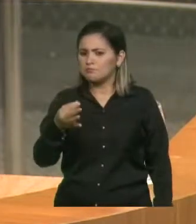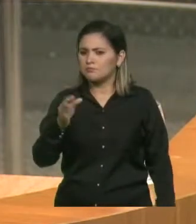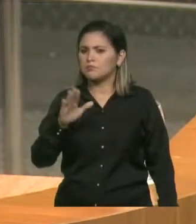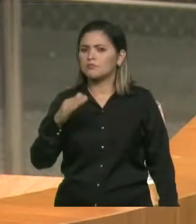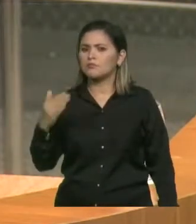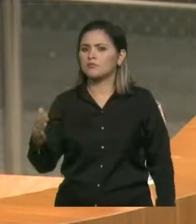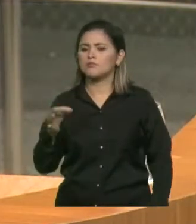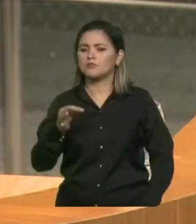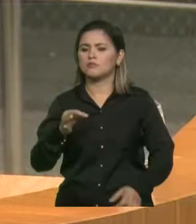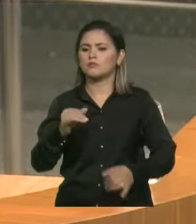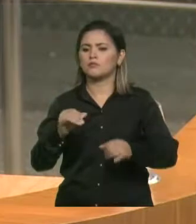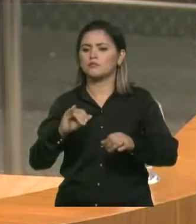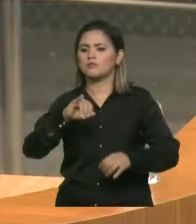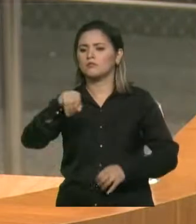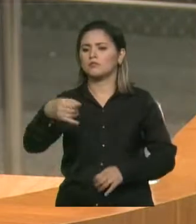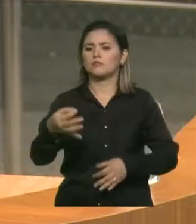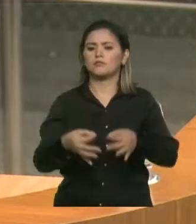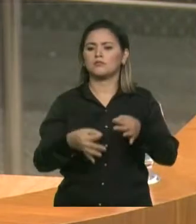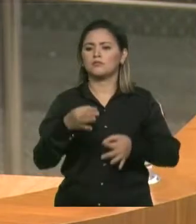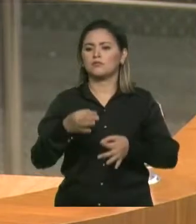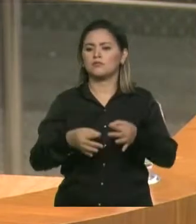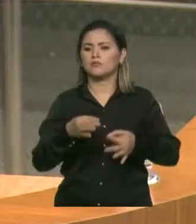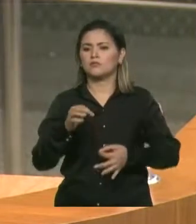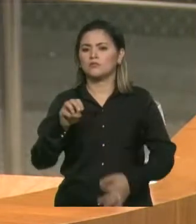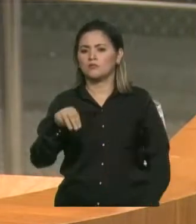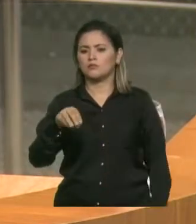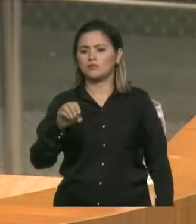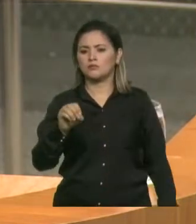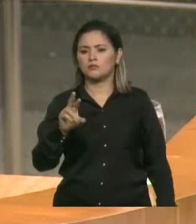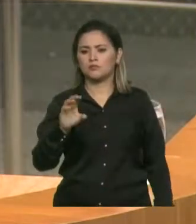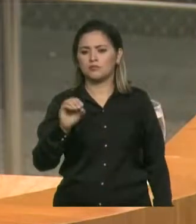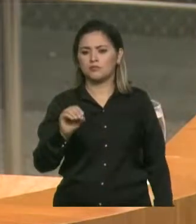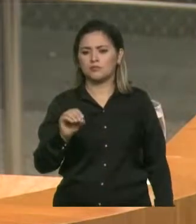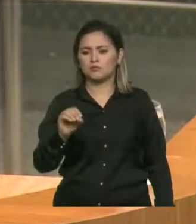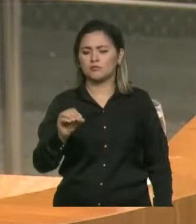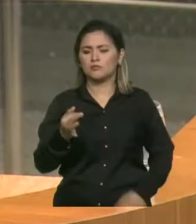de férias, fora do país,